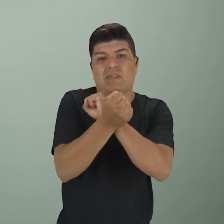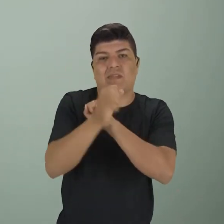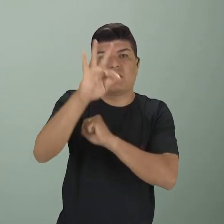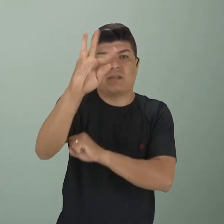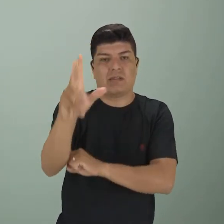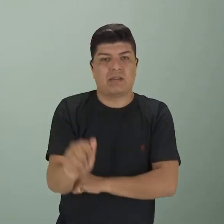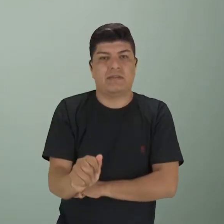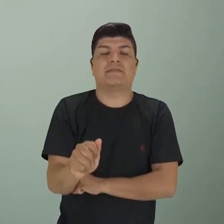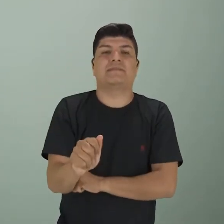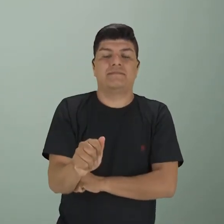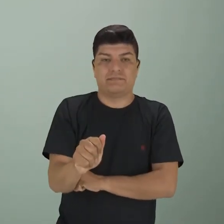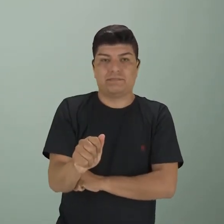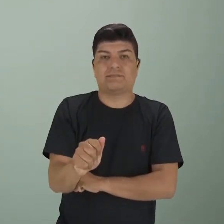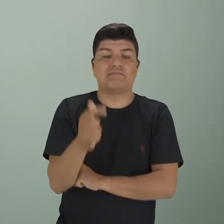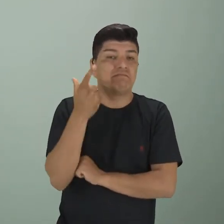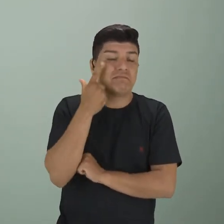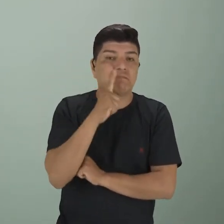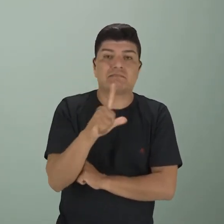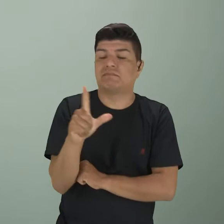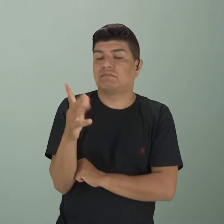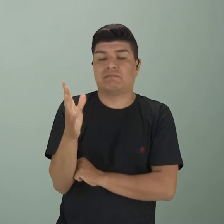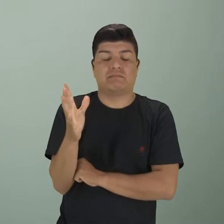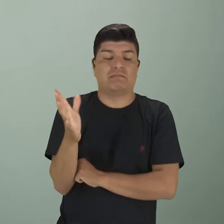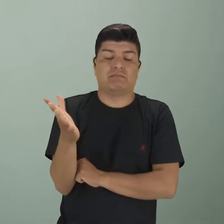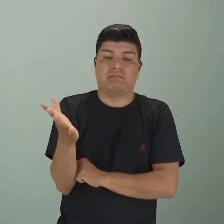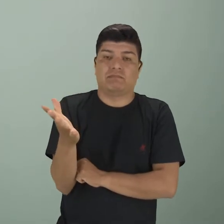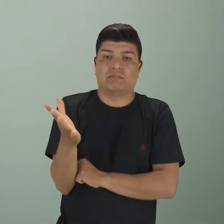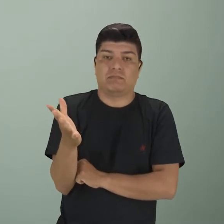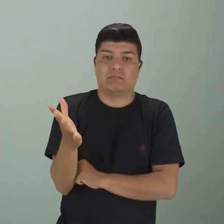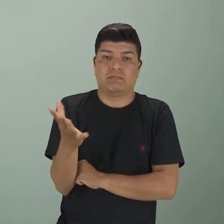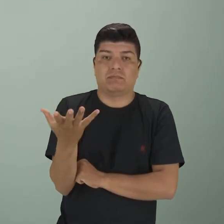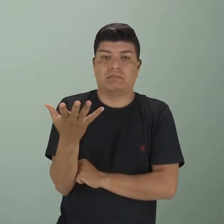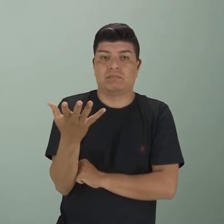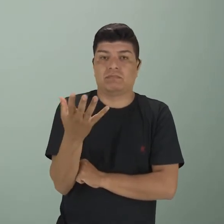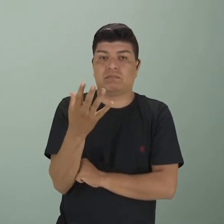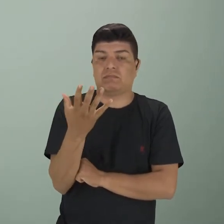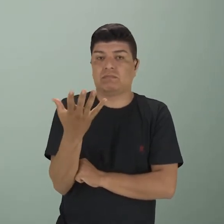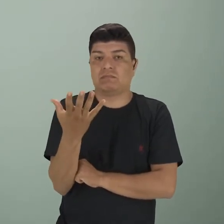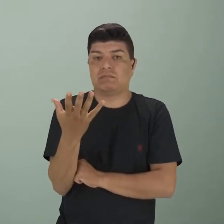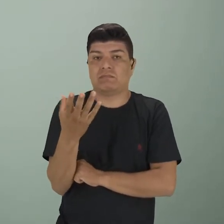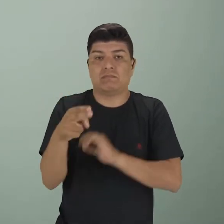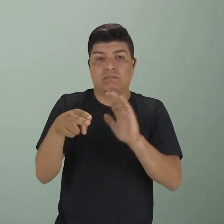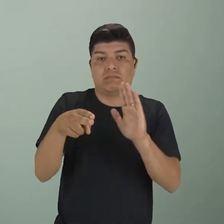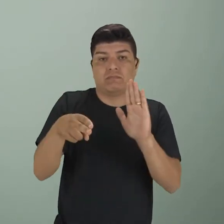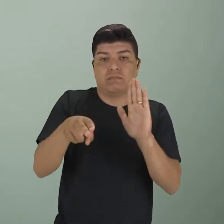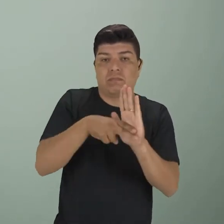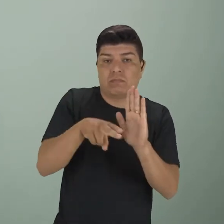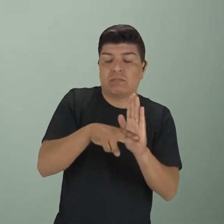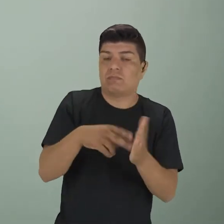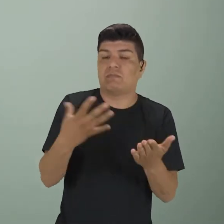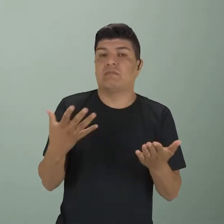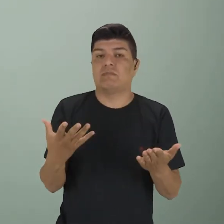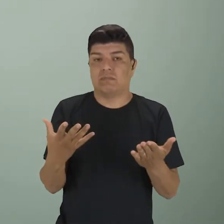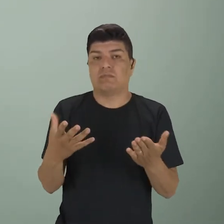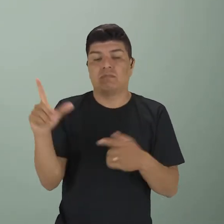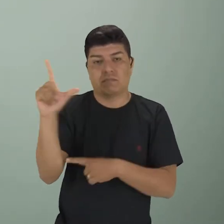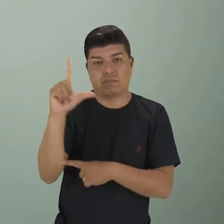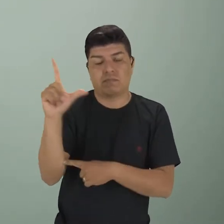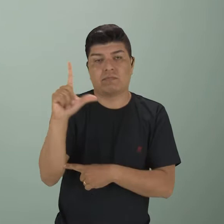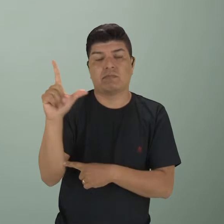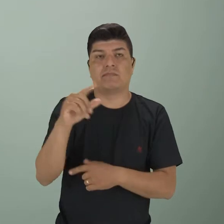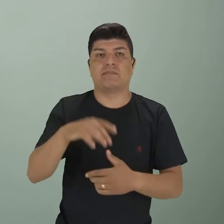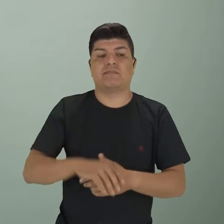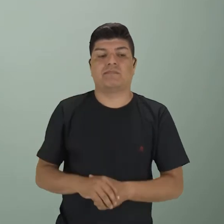africano. Então, não ia ganhar muito ibope, vamos dizer assim, nas